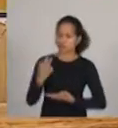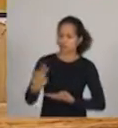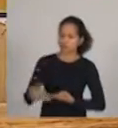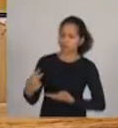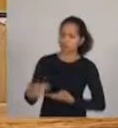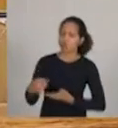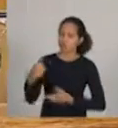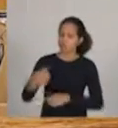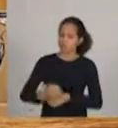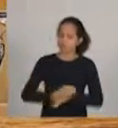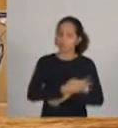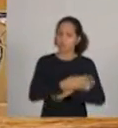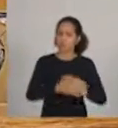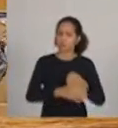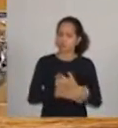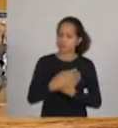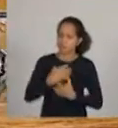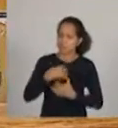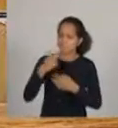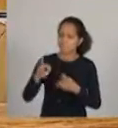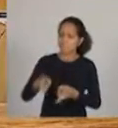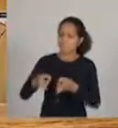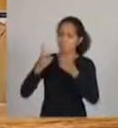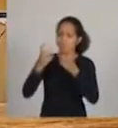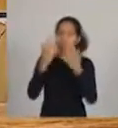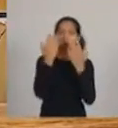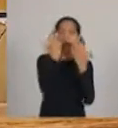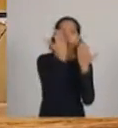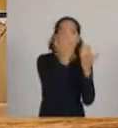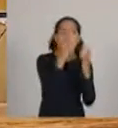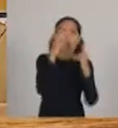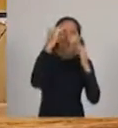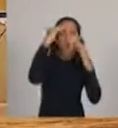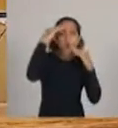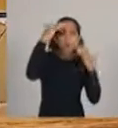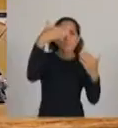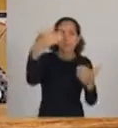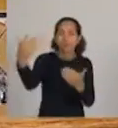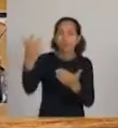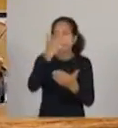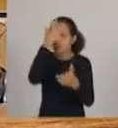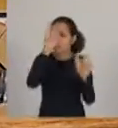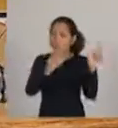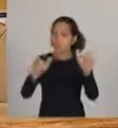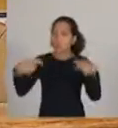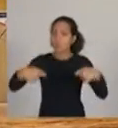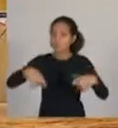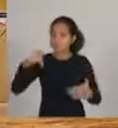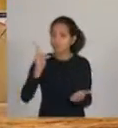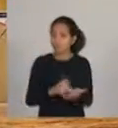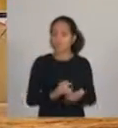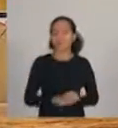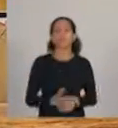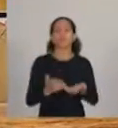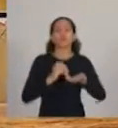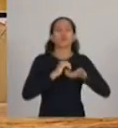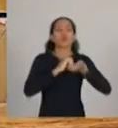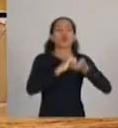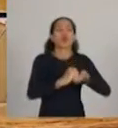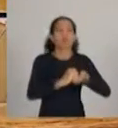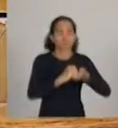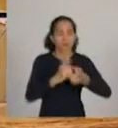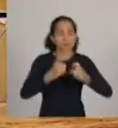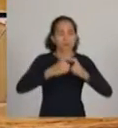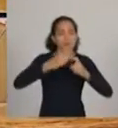essa sensibilidade, buscando homenagear quem de fato merece. Eu quero cumprimentar os meus colegas,